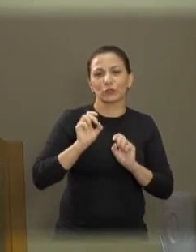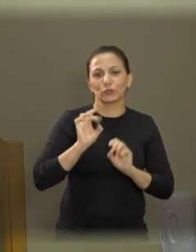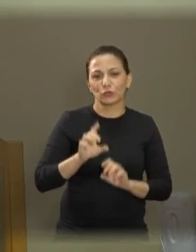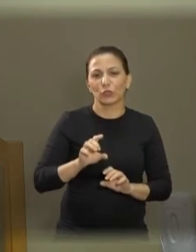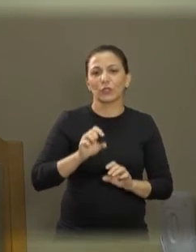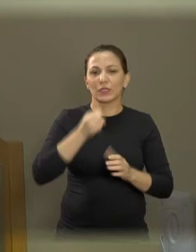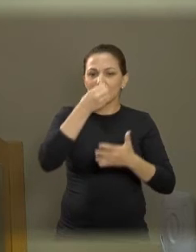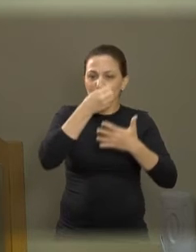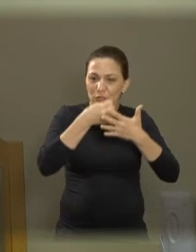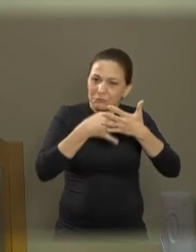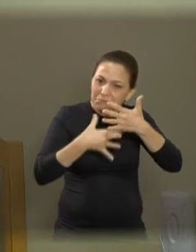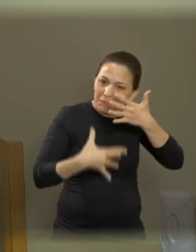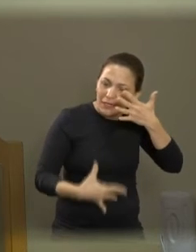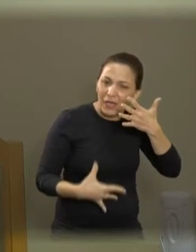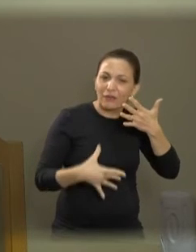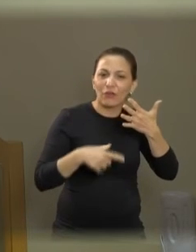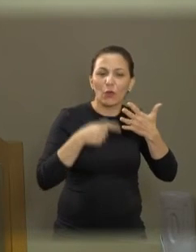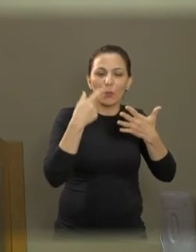vamos fazer isso.